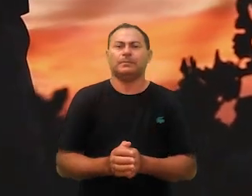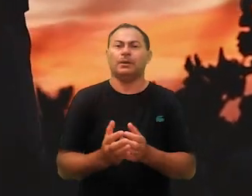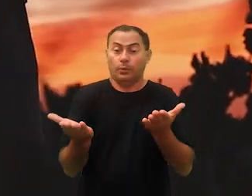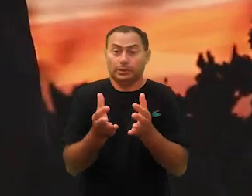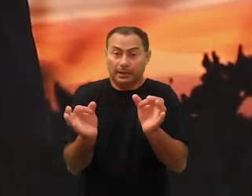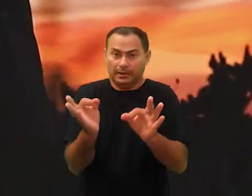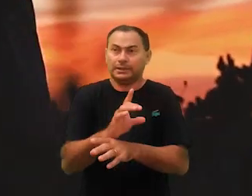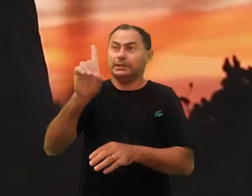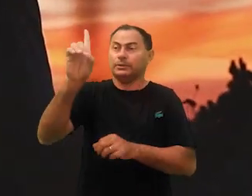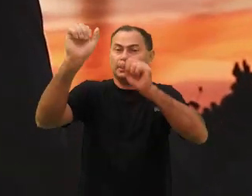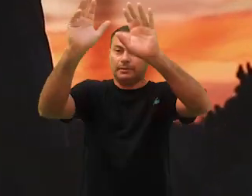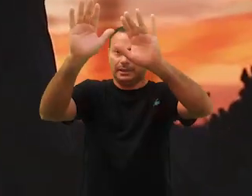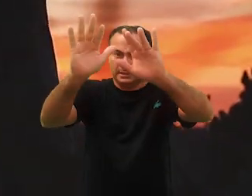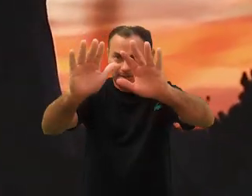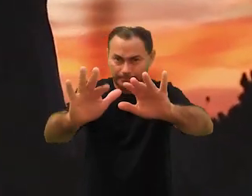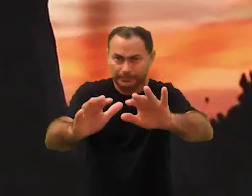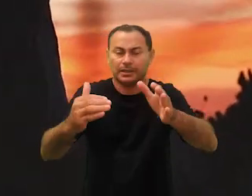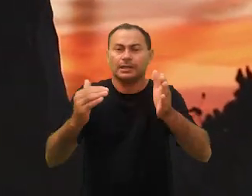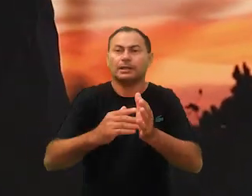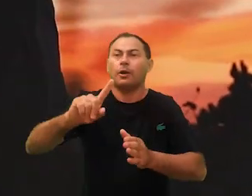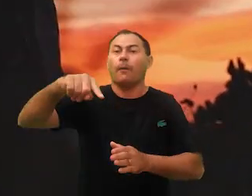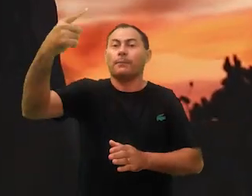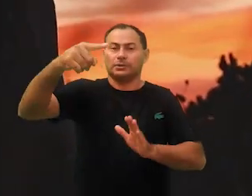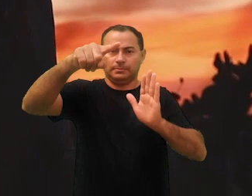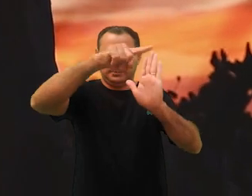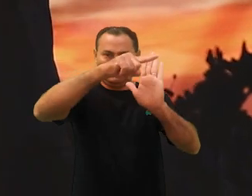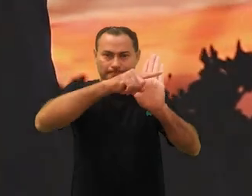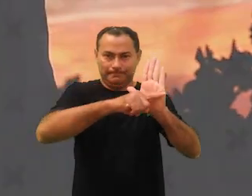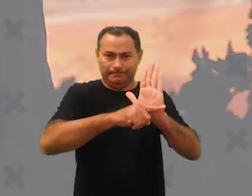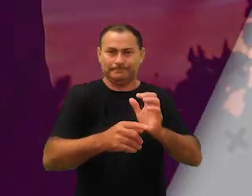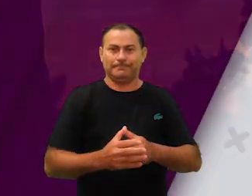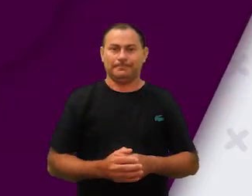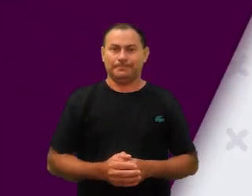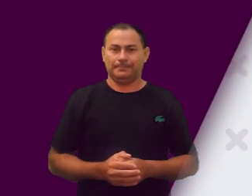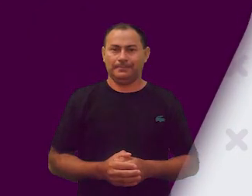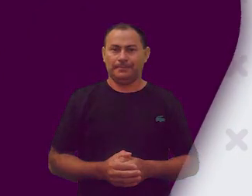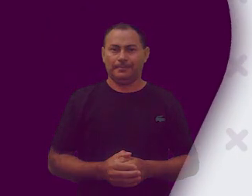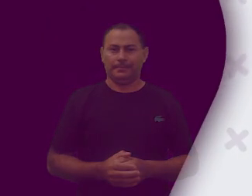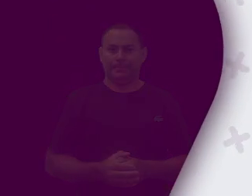Fico por aqui hoje. Deus lhe abençoe grandemente. Até o próximo programa.